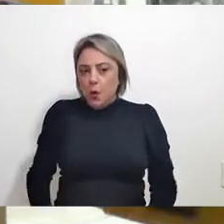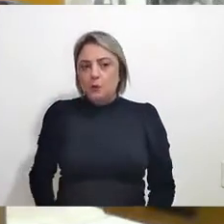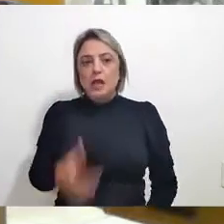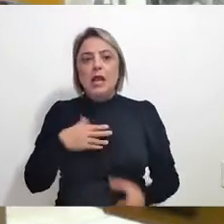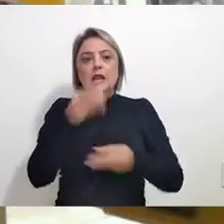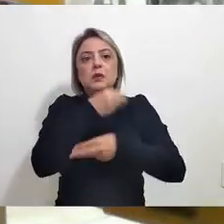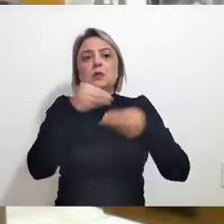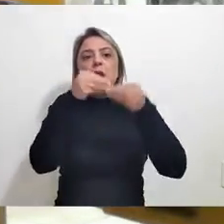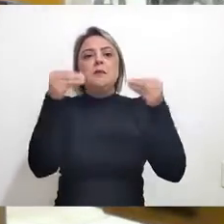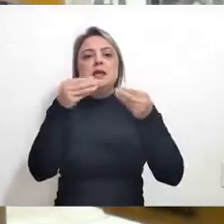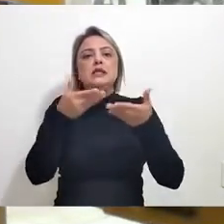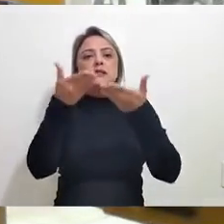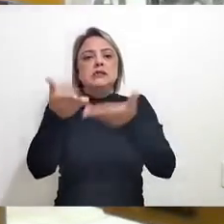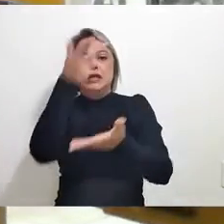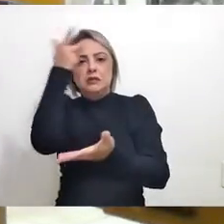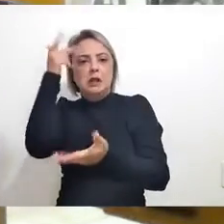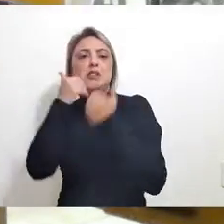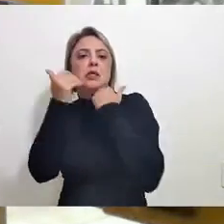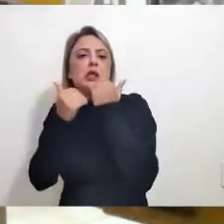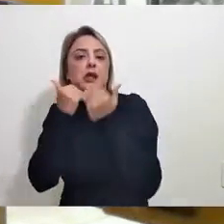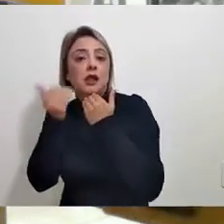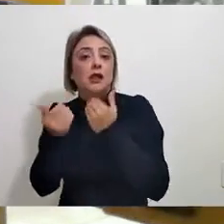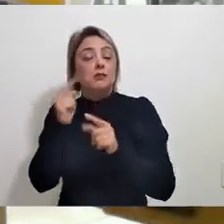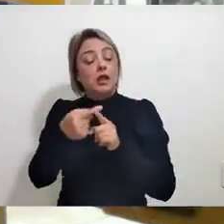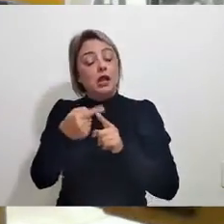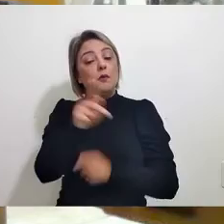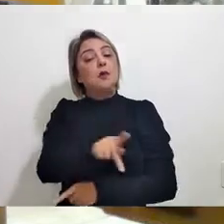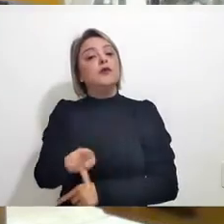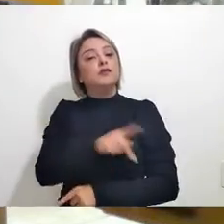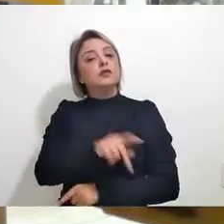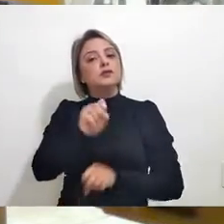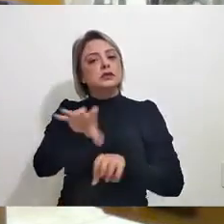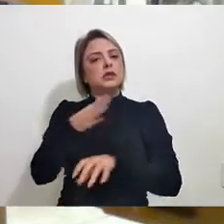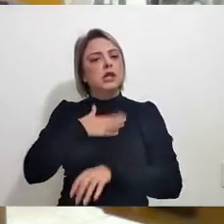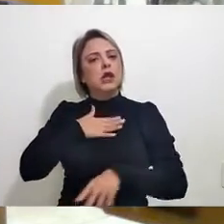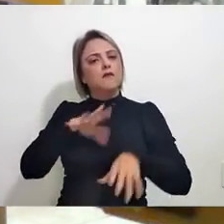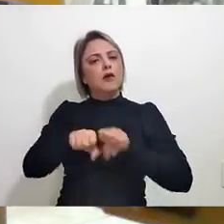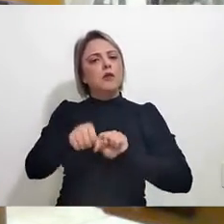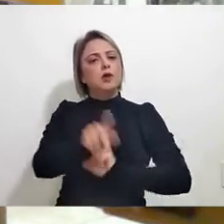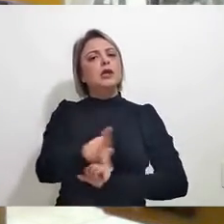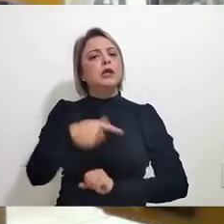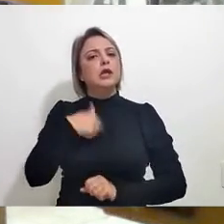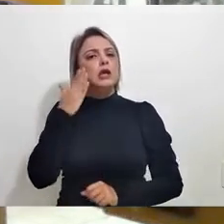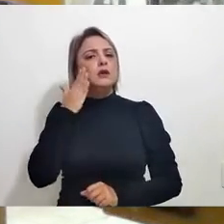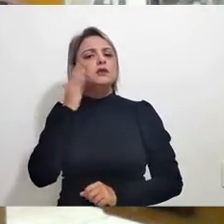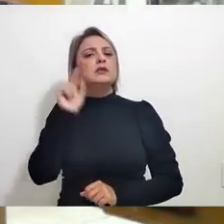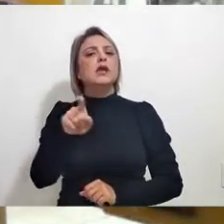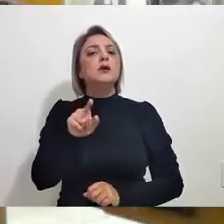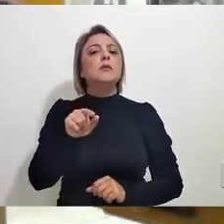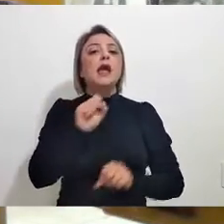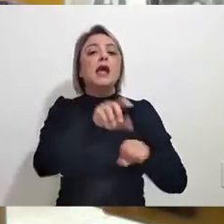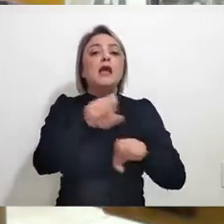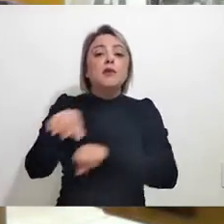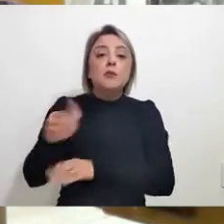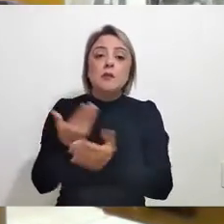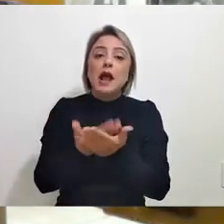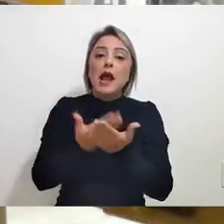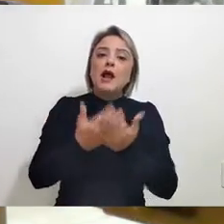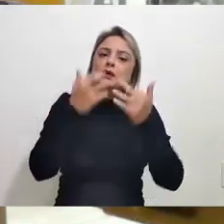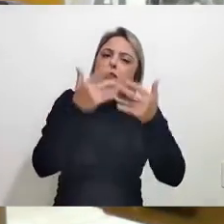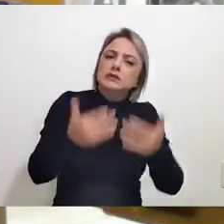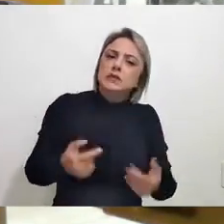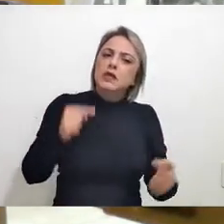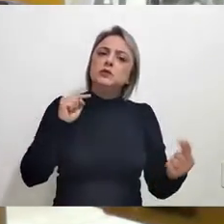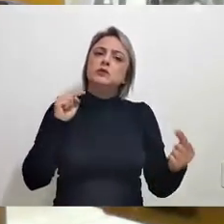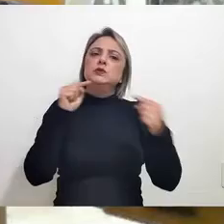dito, vai ser dito, então que prenda. Mas eu não vou deixar prender a infância de uma criança, porque essa criança precisa ter vida, essa criança precisa ter